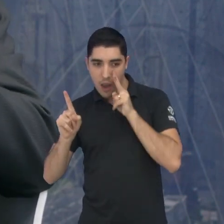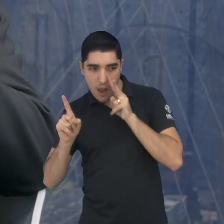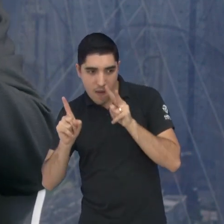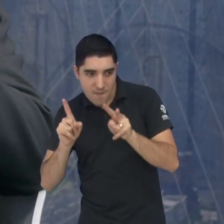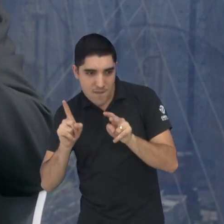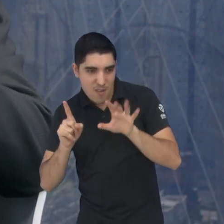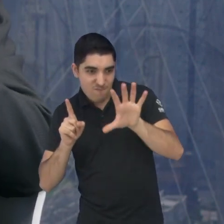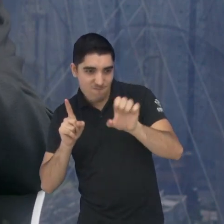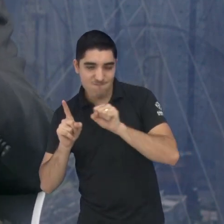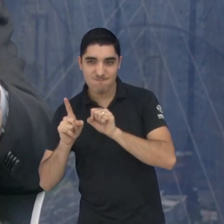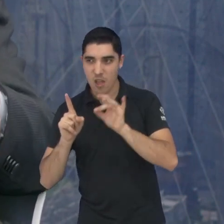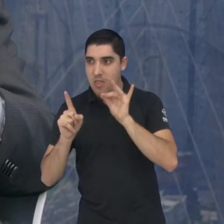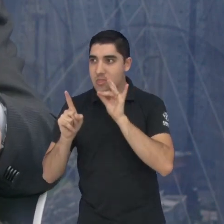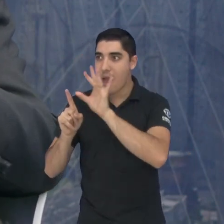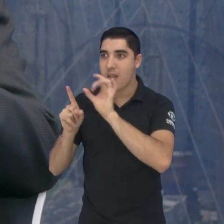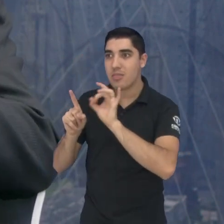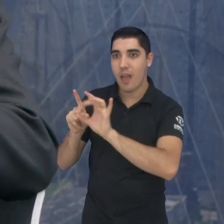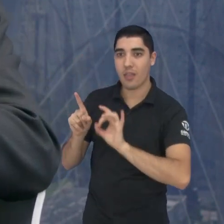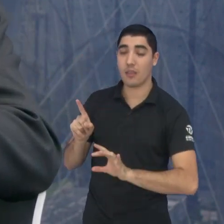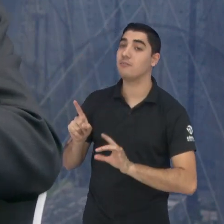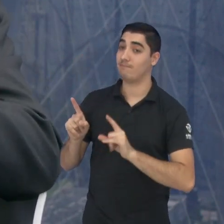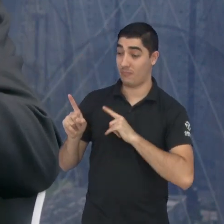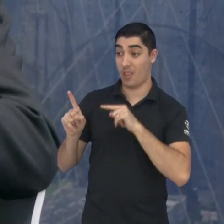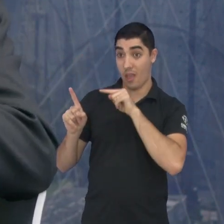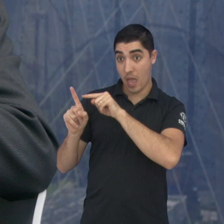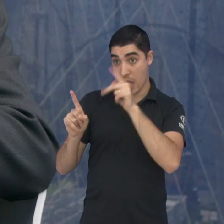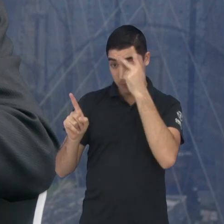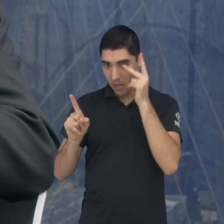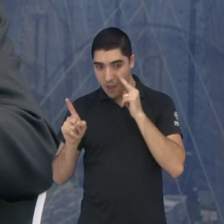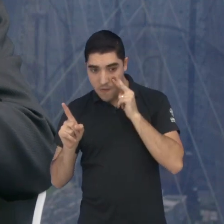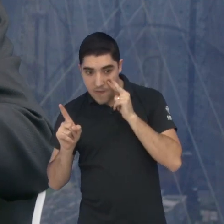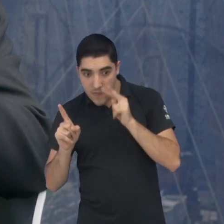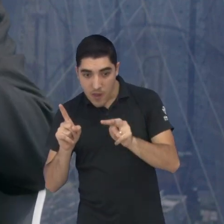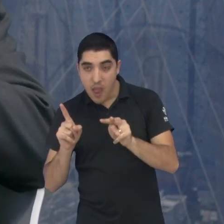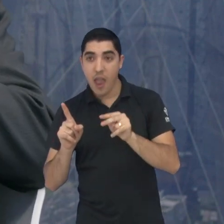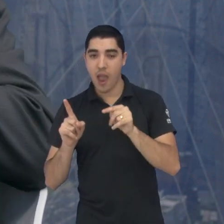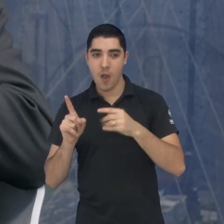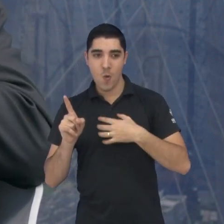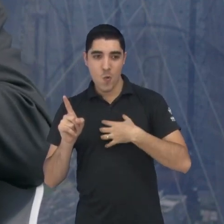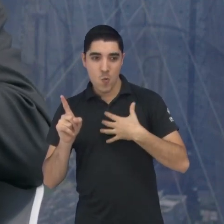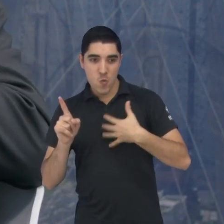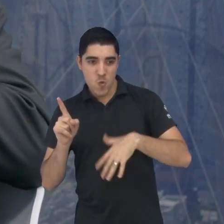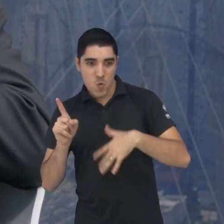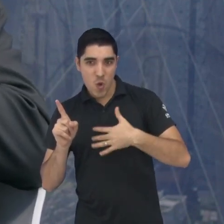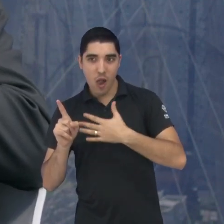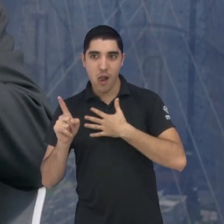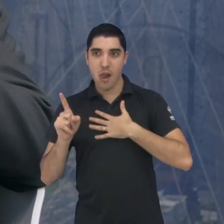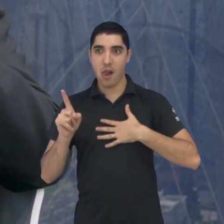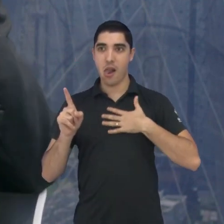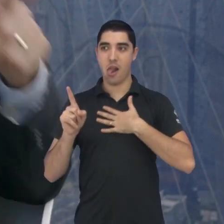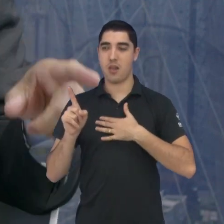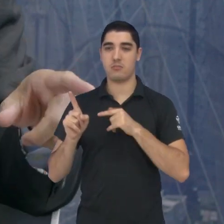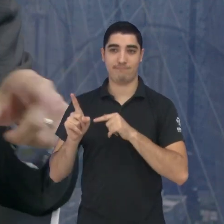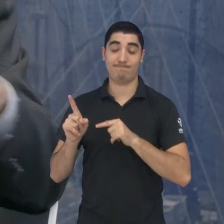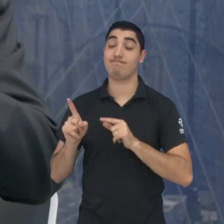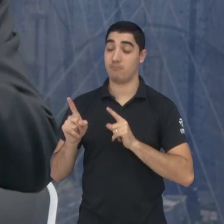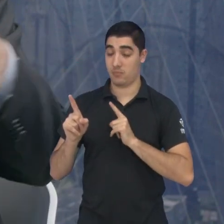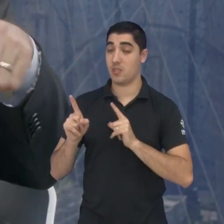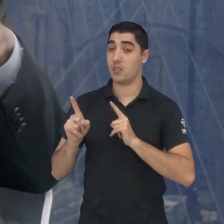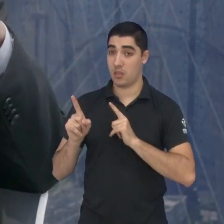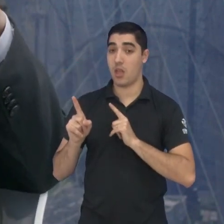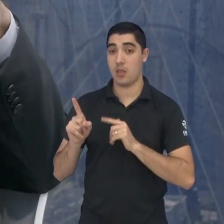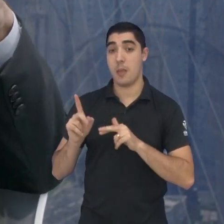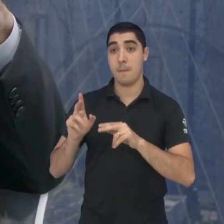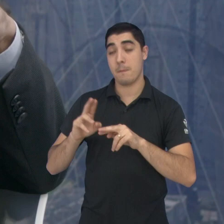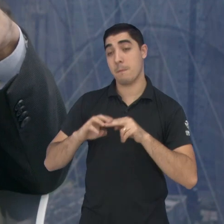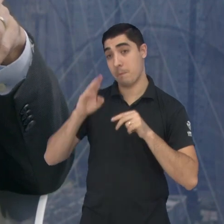ver essas imagens. Para essas pessoas, essas imagens são sim valiosas para a satisfação da sua lascívia, né, e para a satisfação da lascívia dos